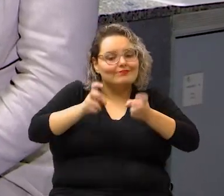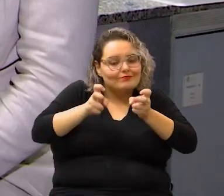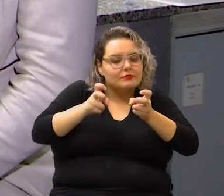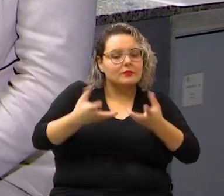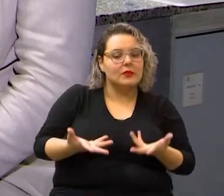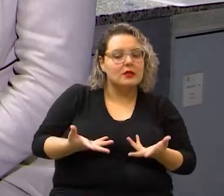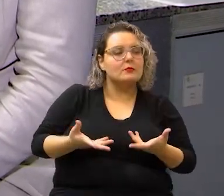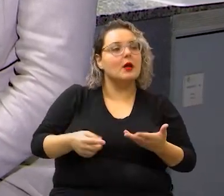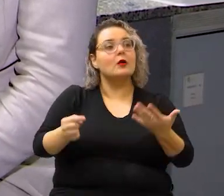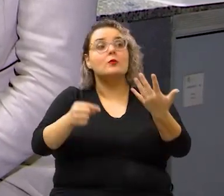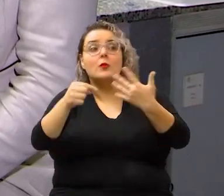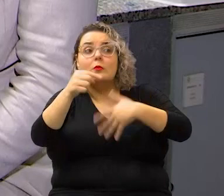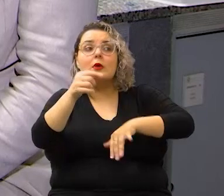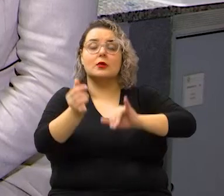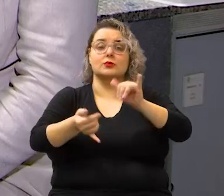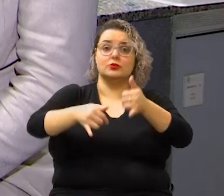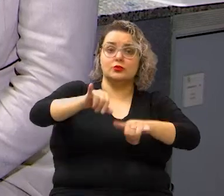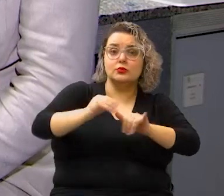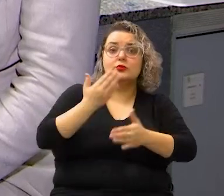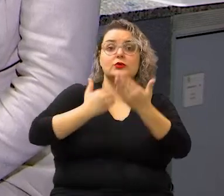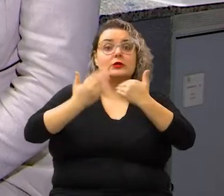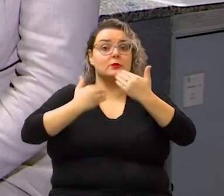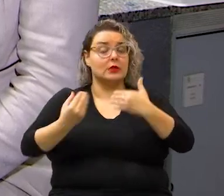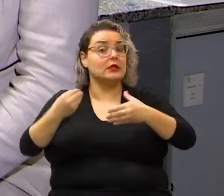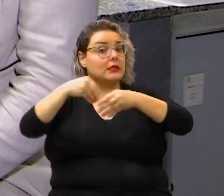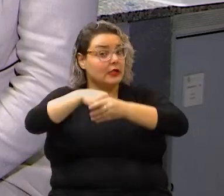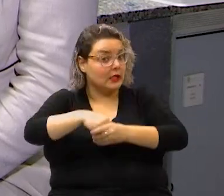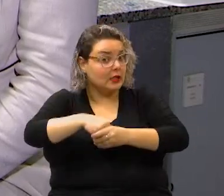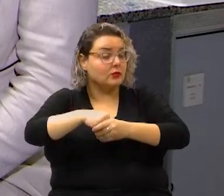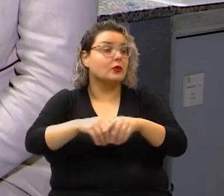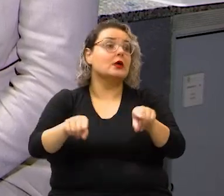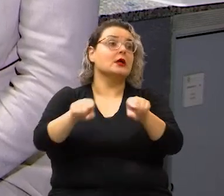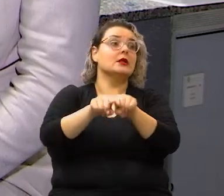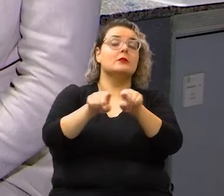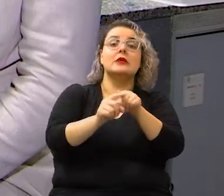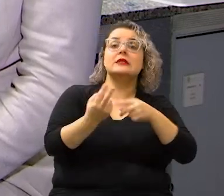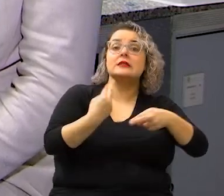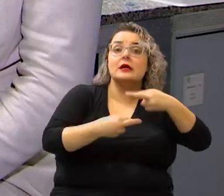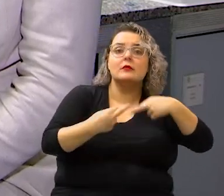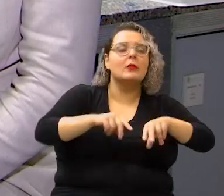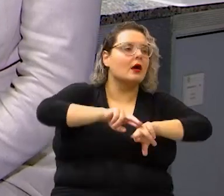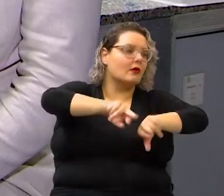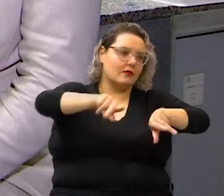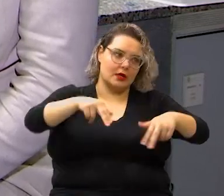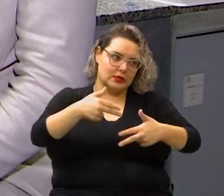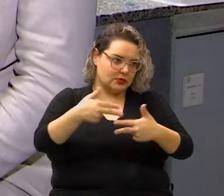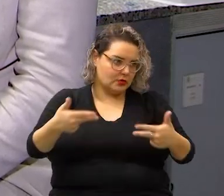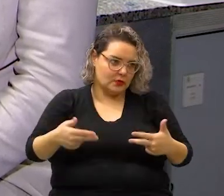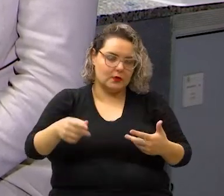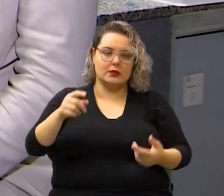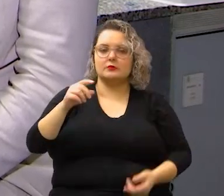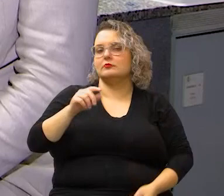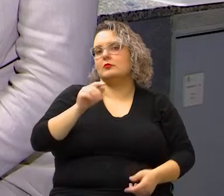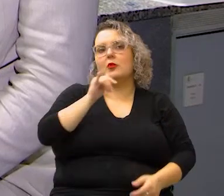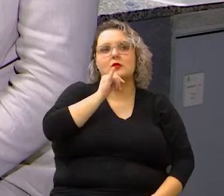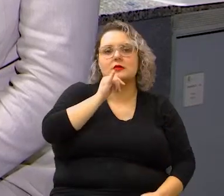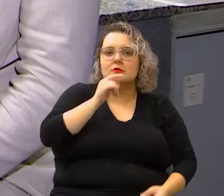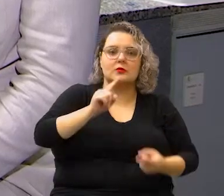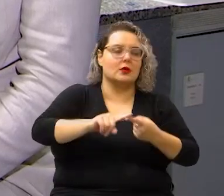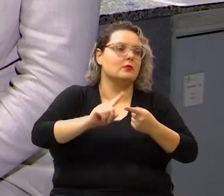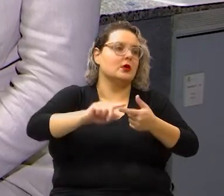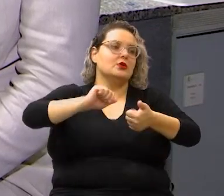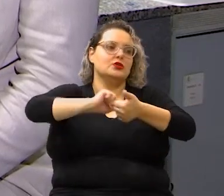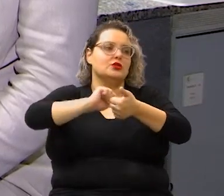identificam a composição química dos alimentos, e essa composição química está relacionada a vários fatores, como fatores